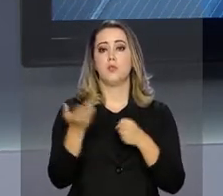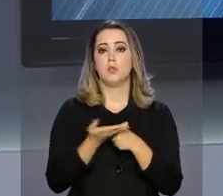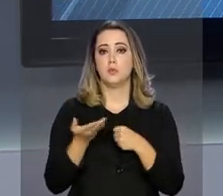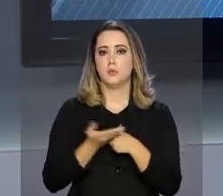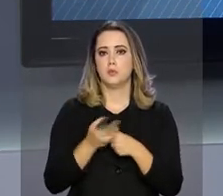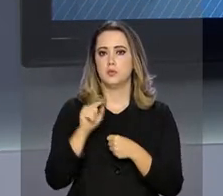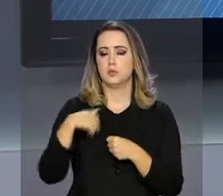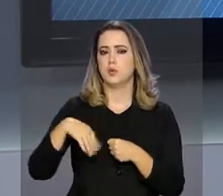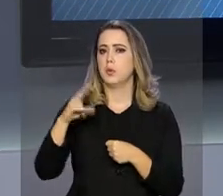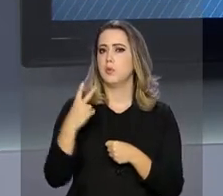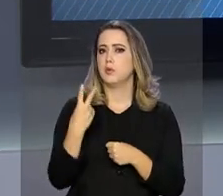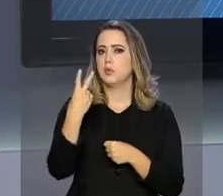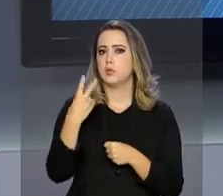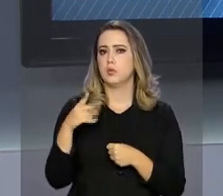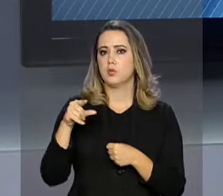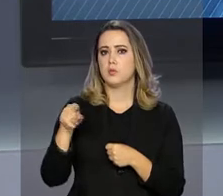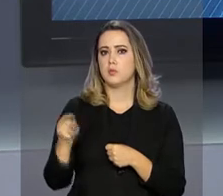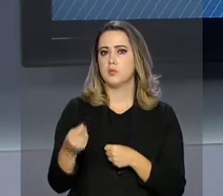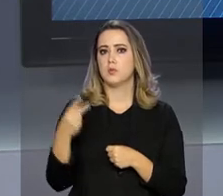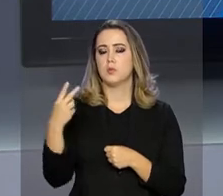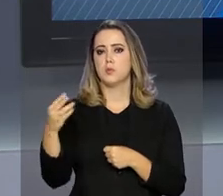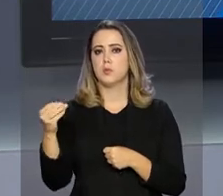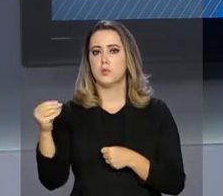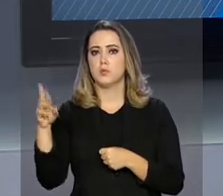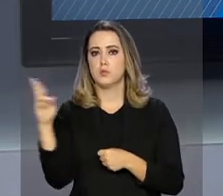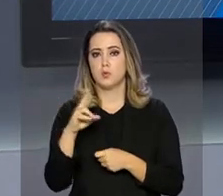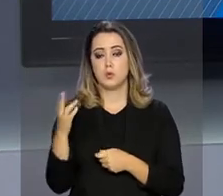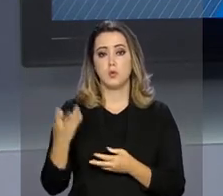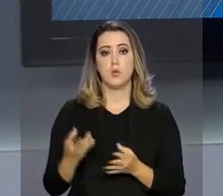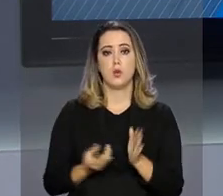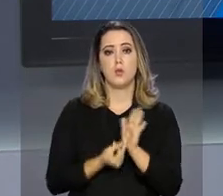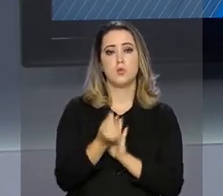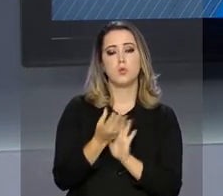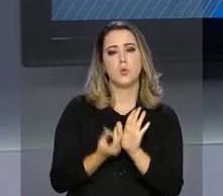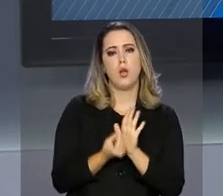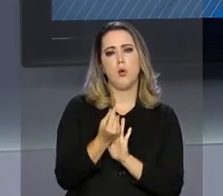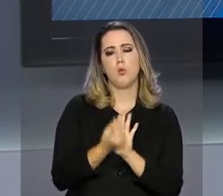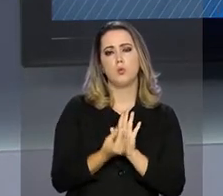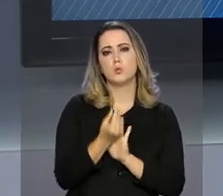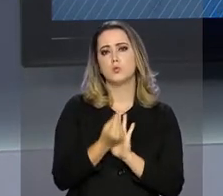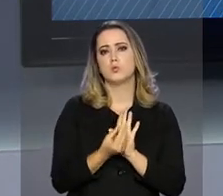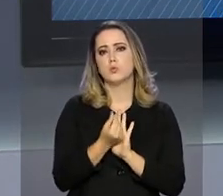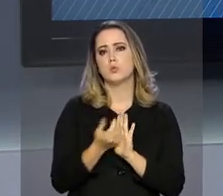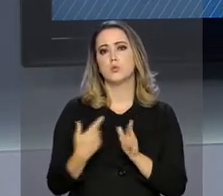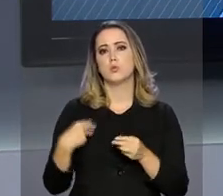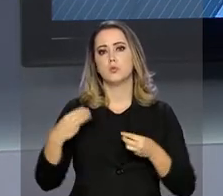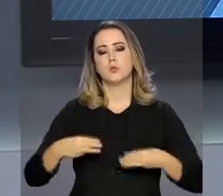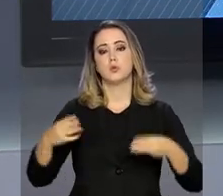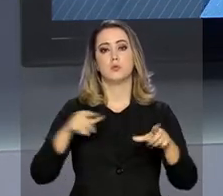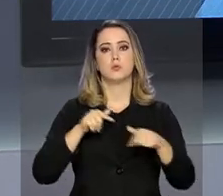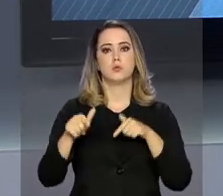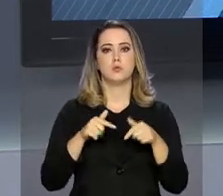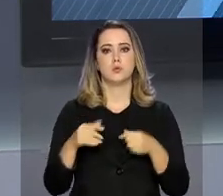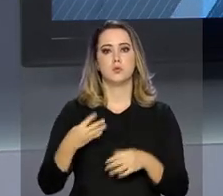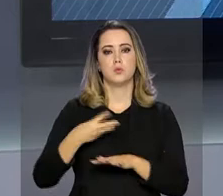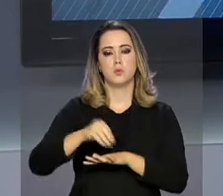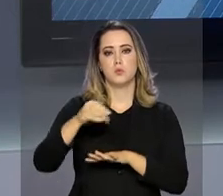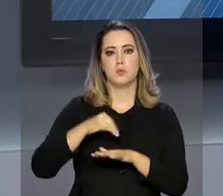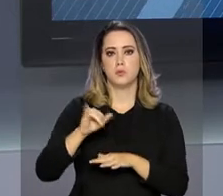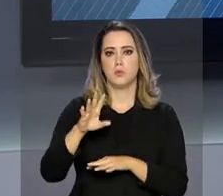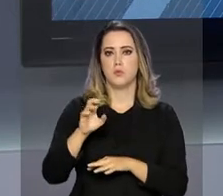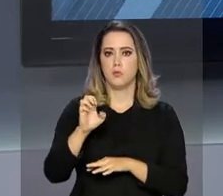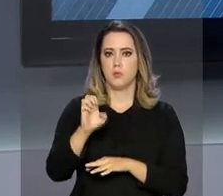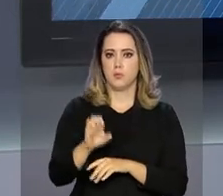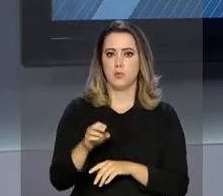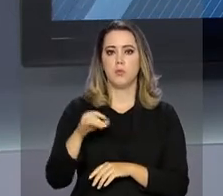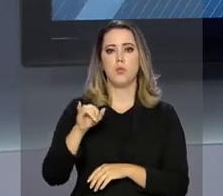é de mais de 2.200 reais o cálculo leva em conta dados do ministério do trabalho informações do ibge é da